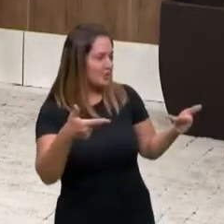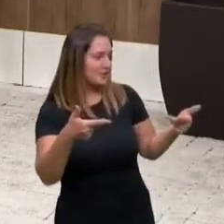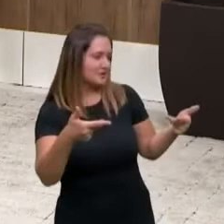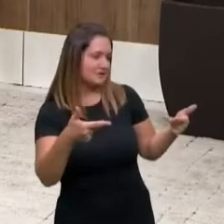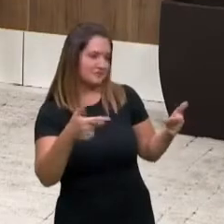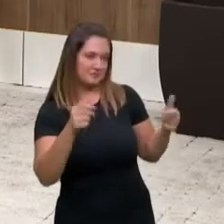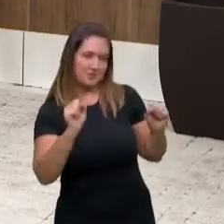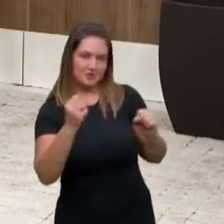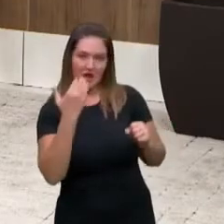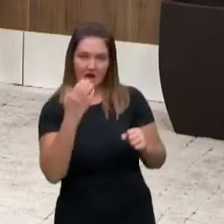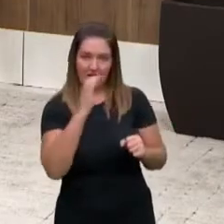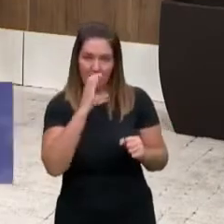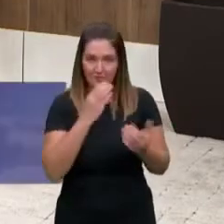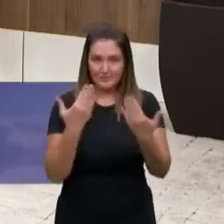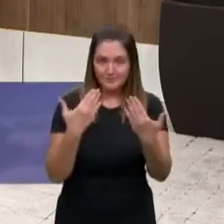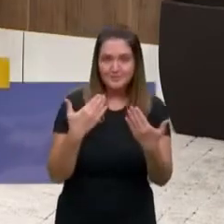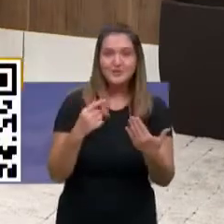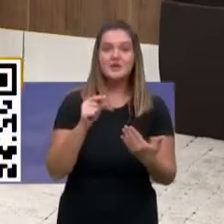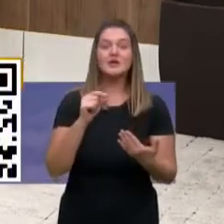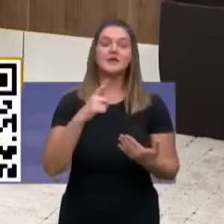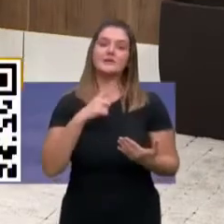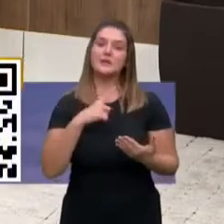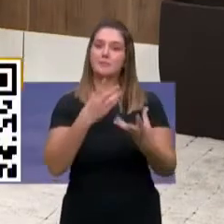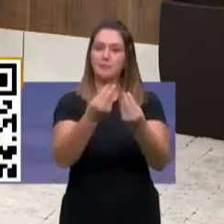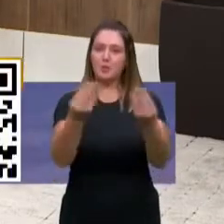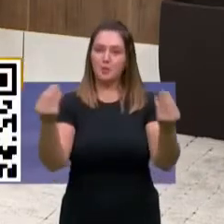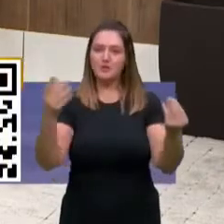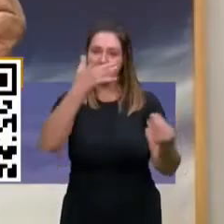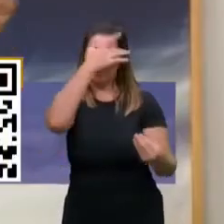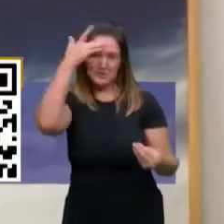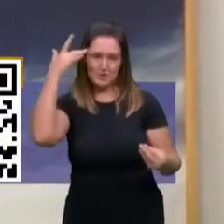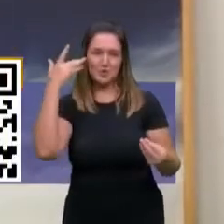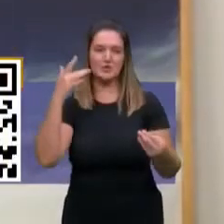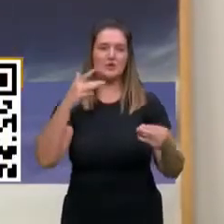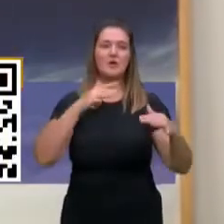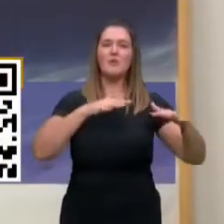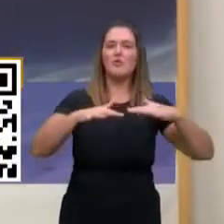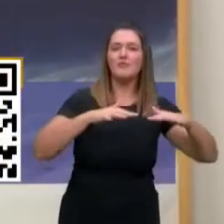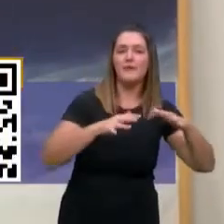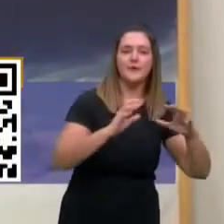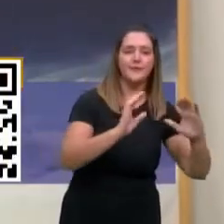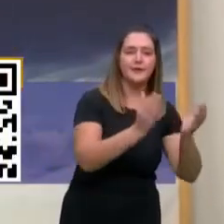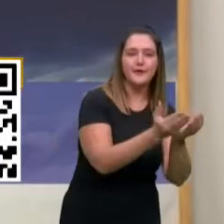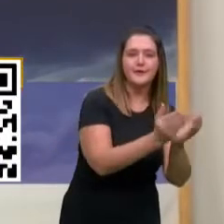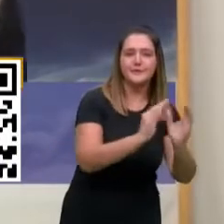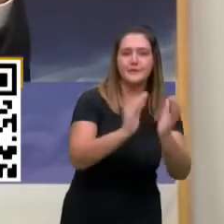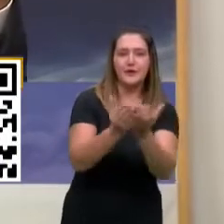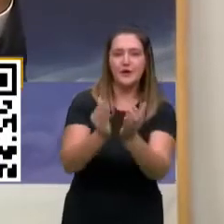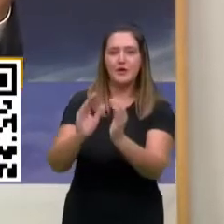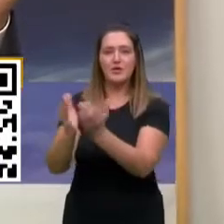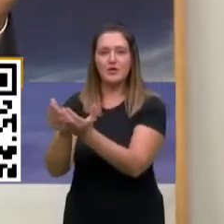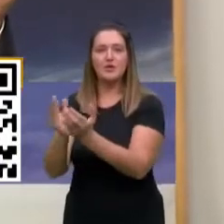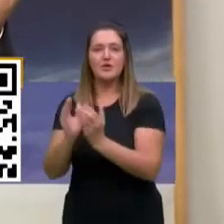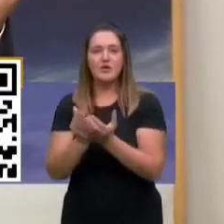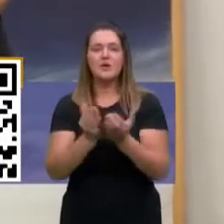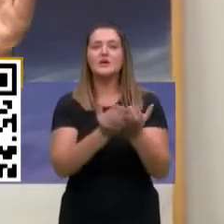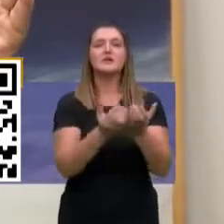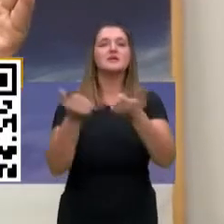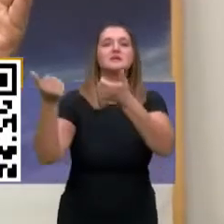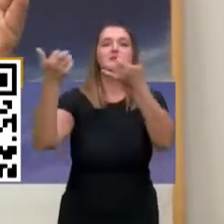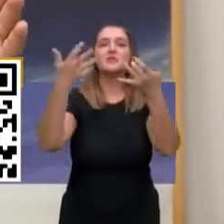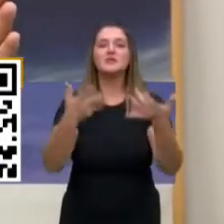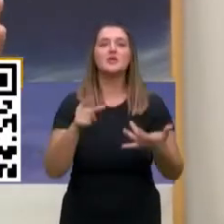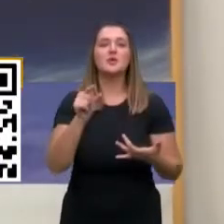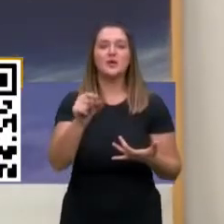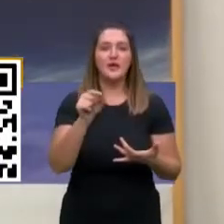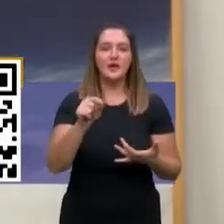Aqui num diálogo rápido. Vamos lá. Você sabe que tem muitos movimentos cristãos que falam sobre o dispensacionalismo, que é